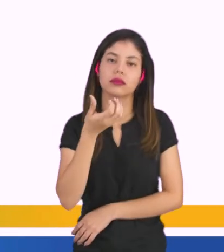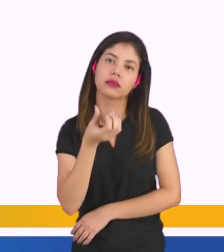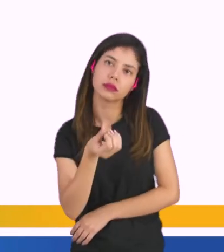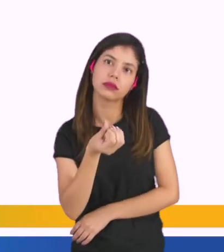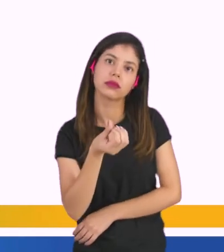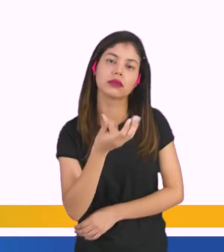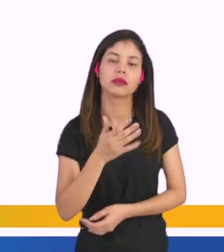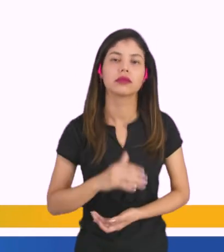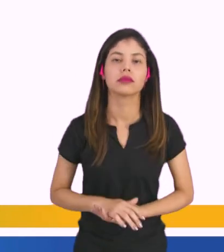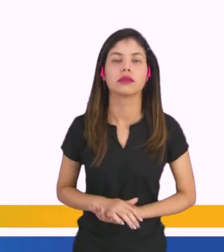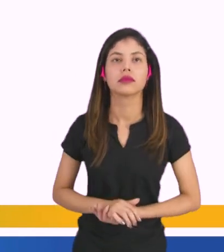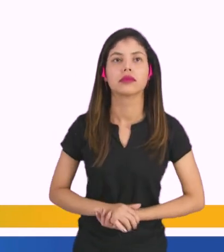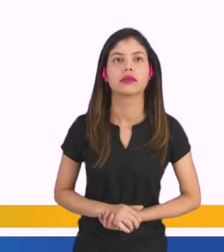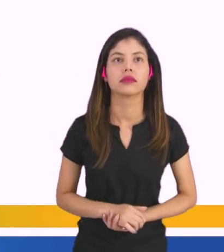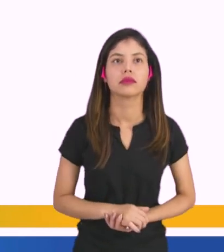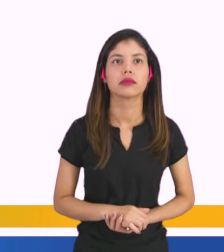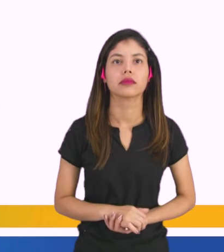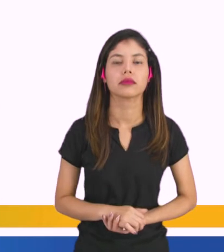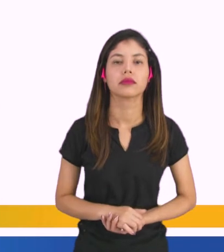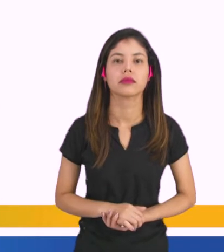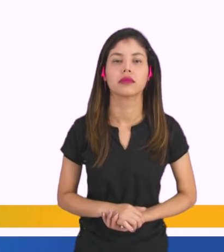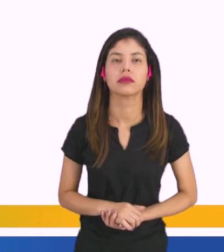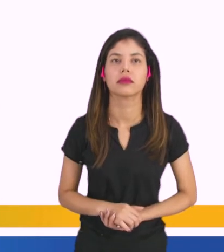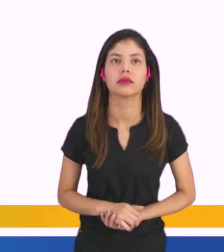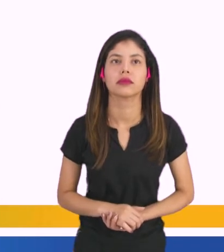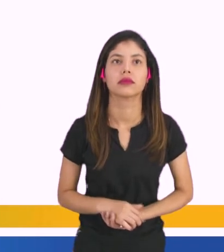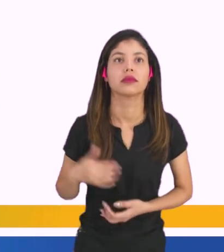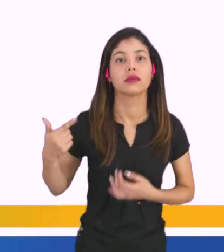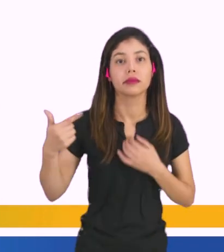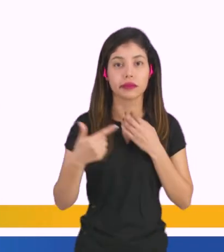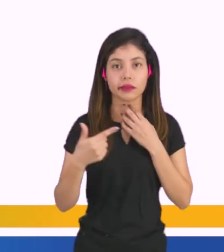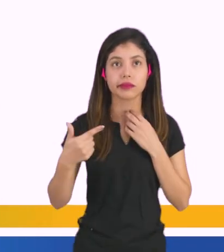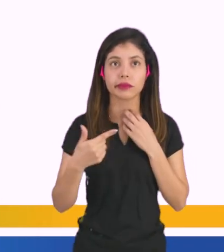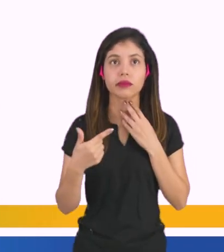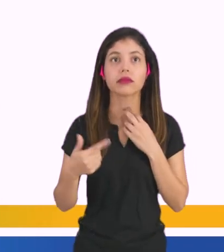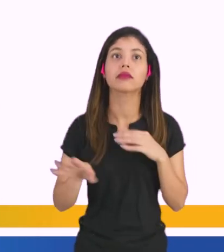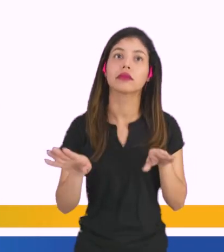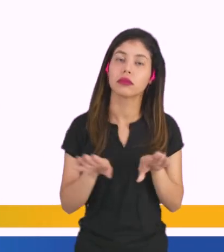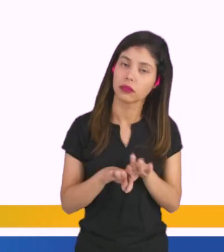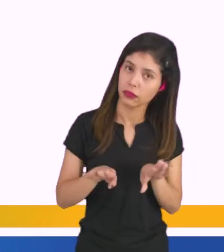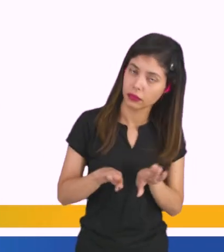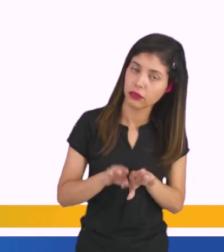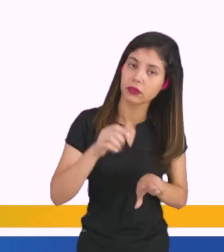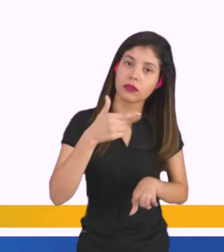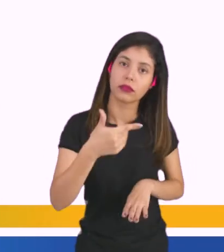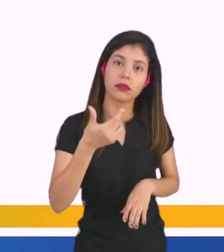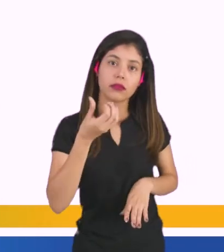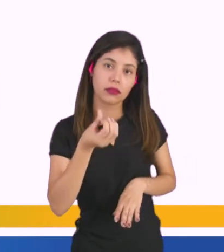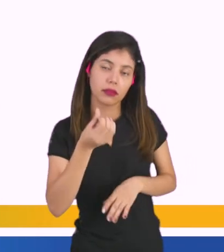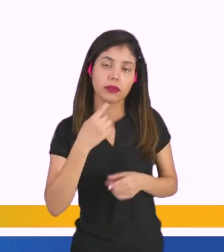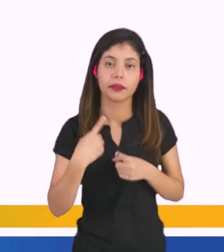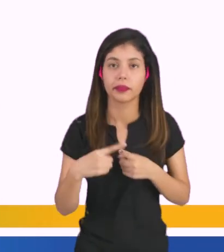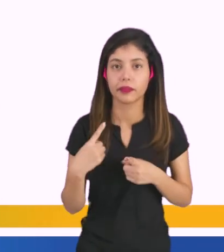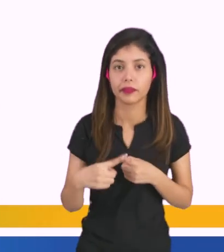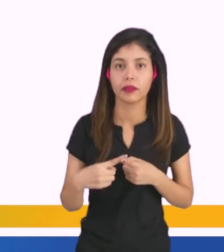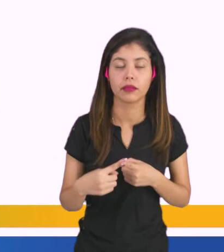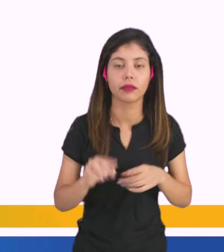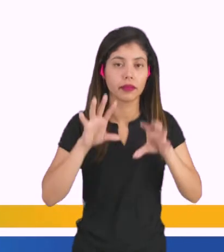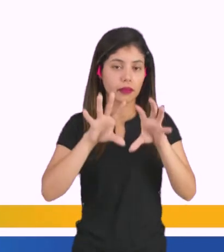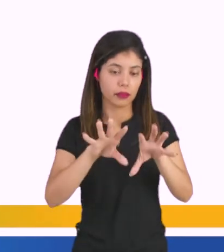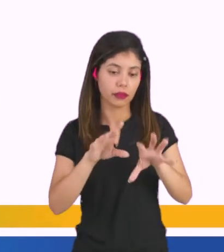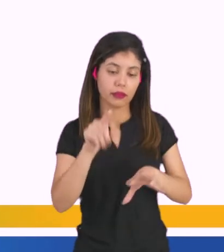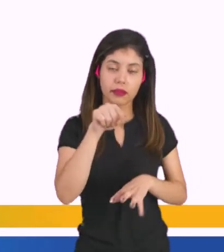com 26. Na segunda posição, também será 26. Porque